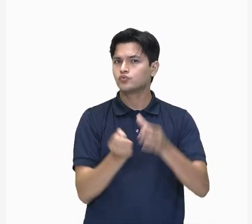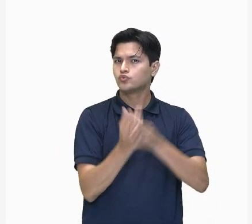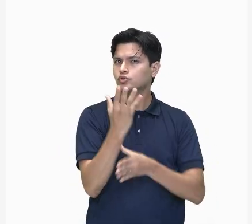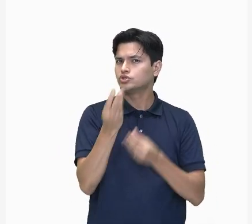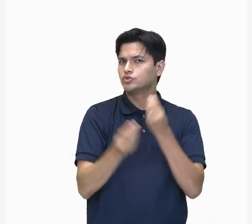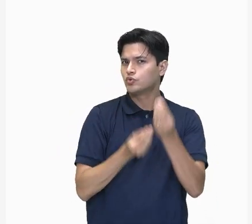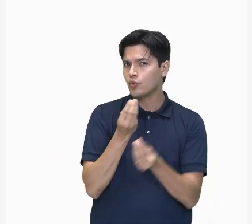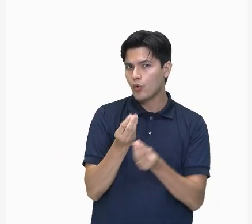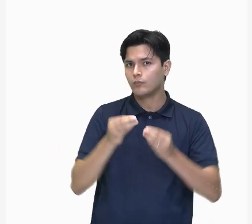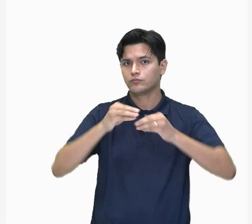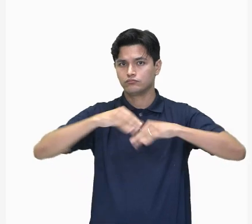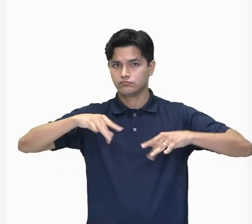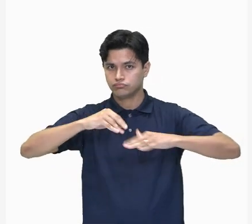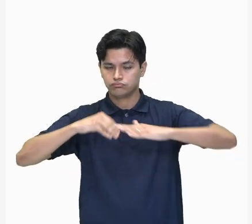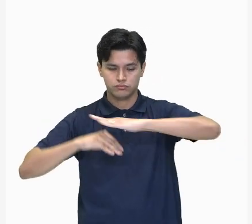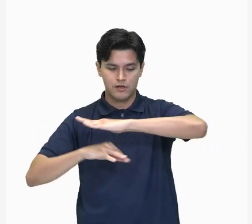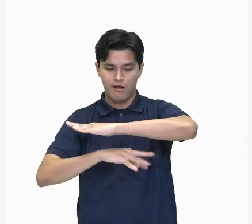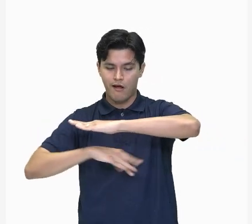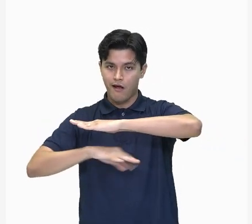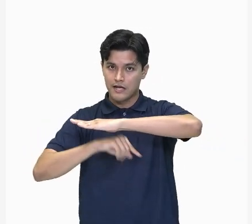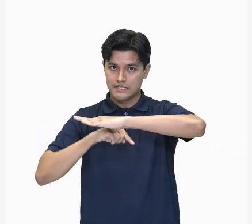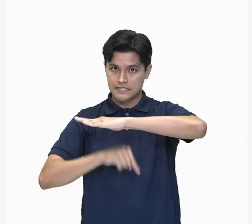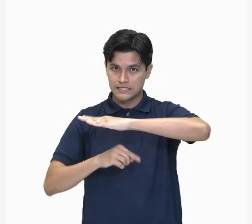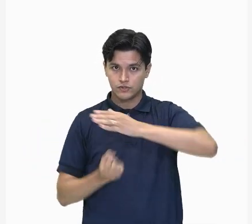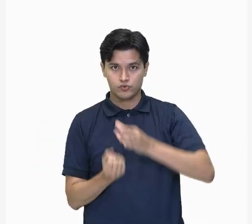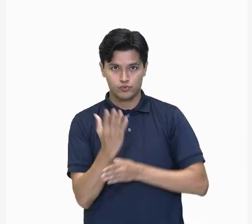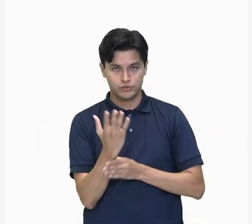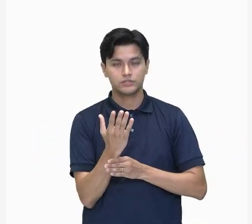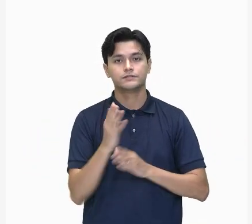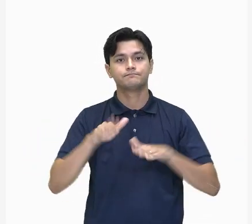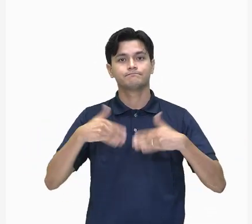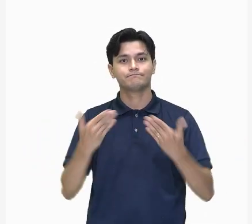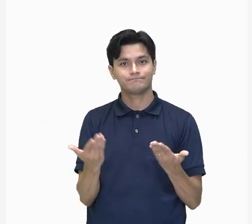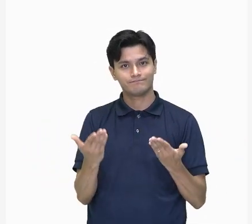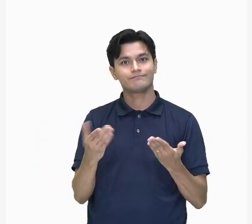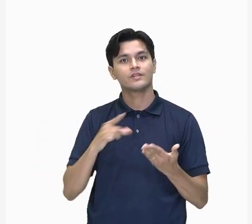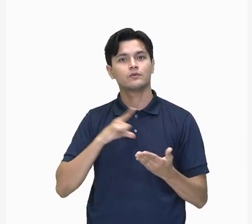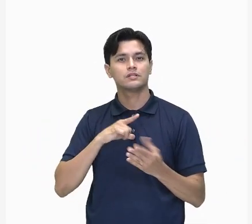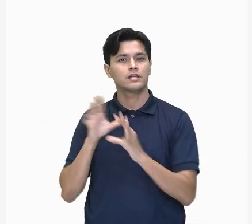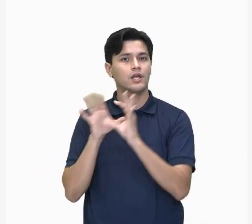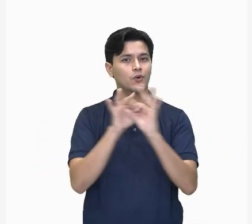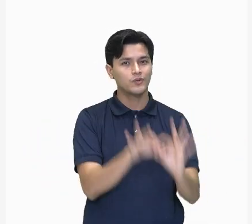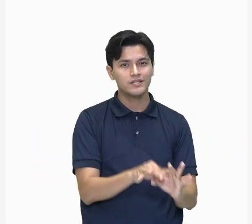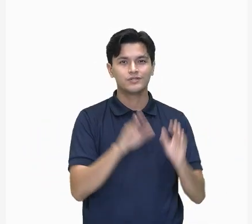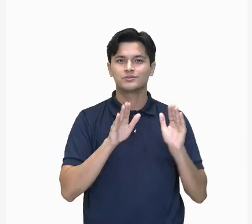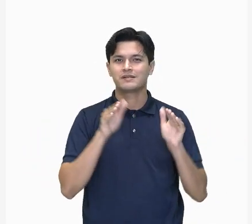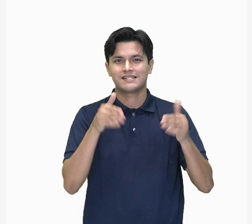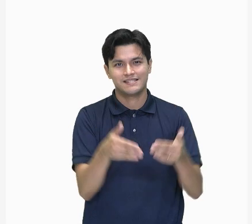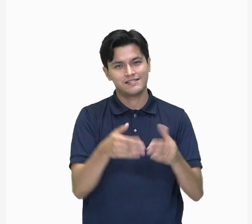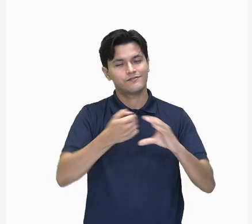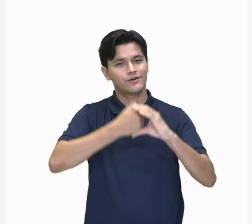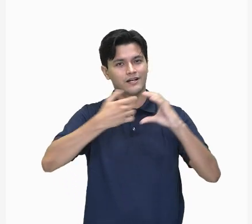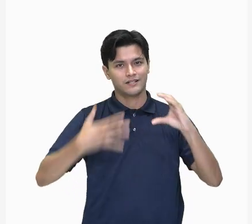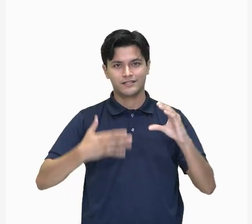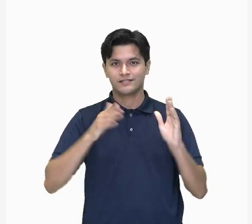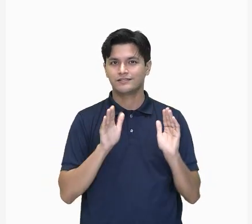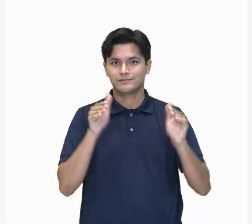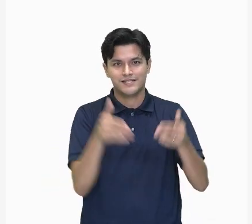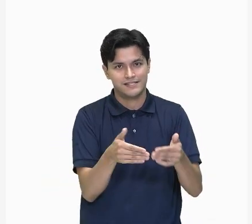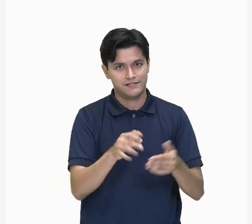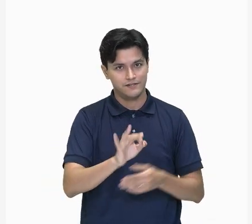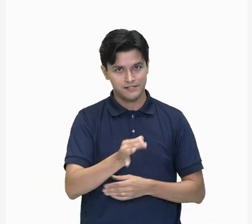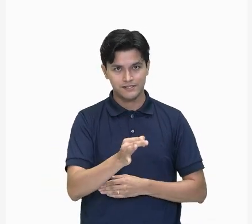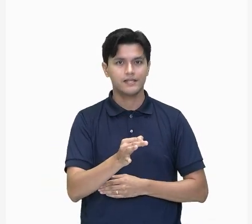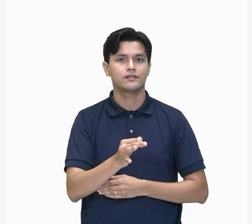terra, do solo. Então, como a gente viu, é sob condições assim muito específicas que a gente não conseguiria reproduzir,